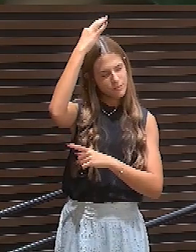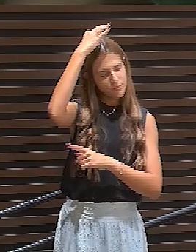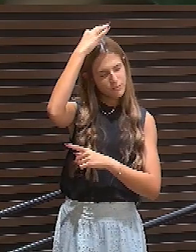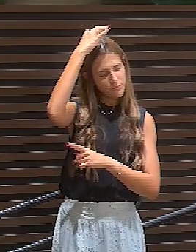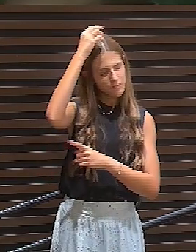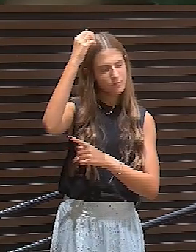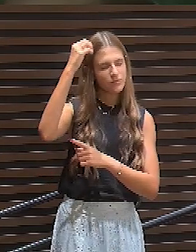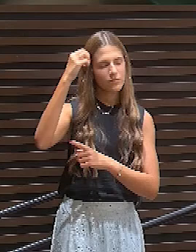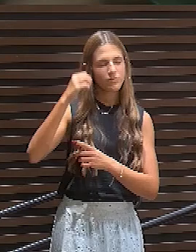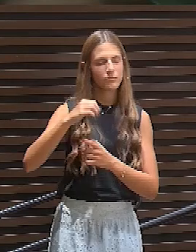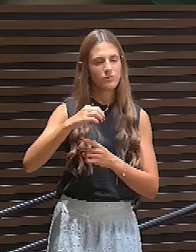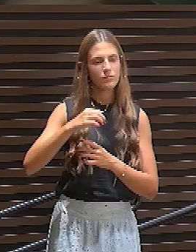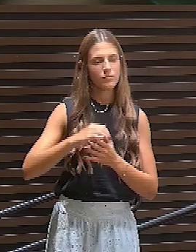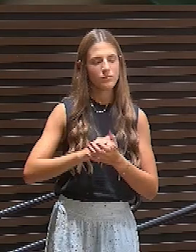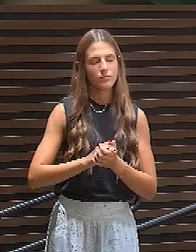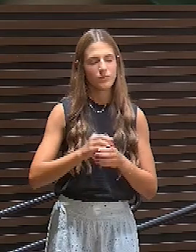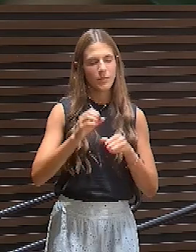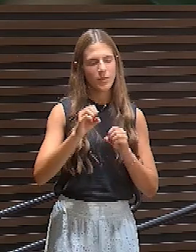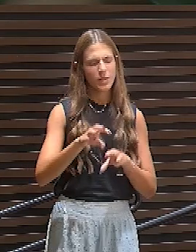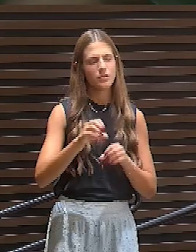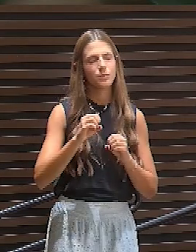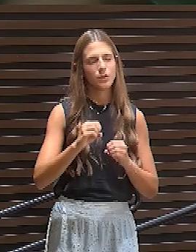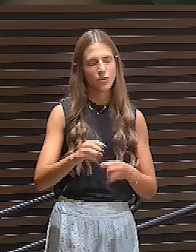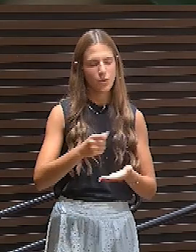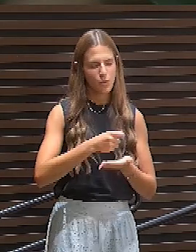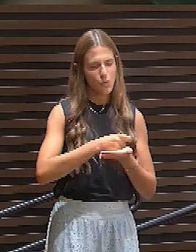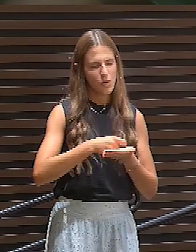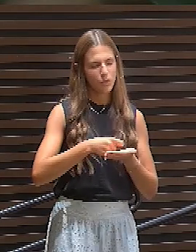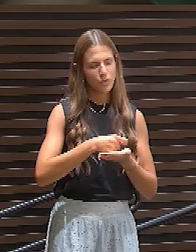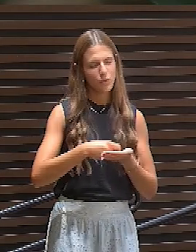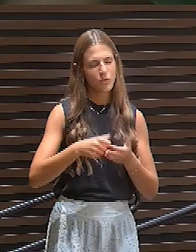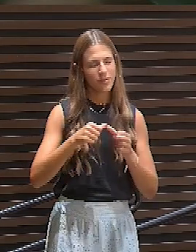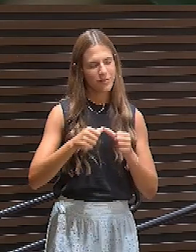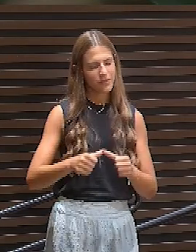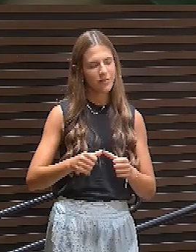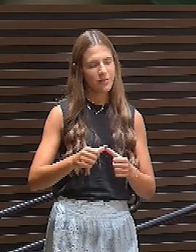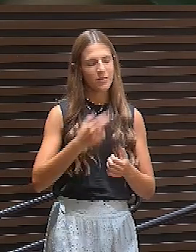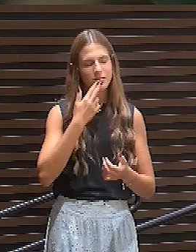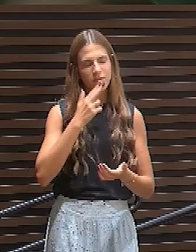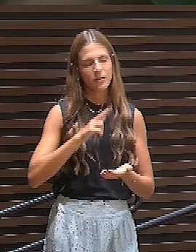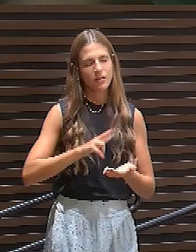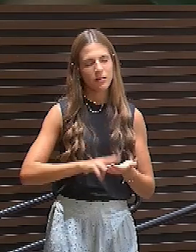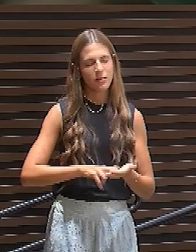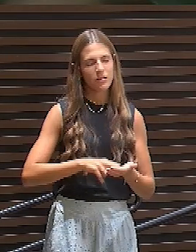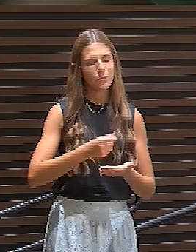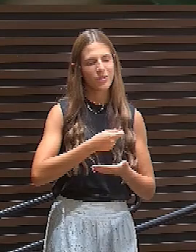inspirou o autor desta carta para registrar